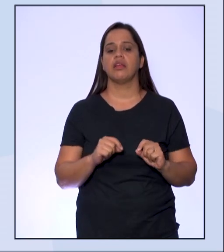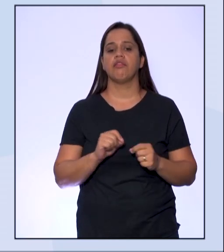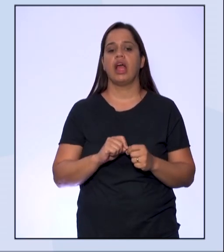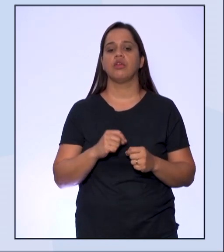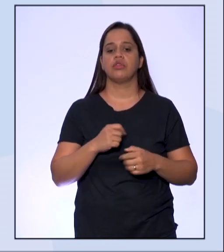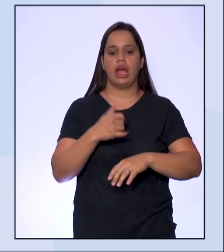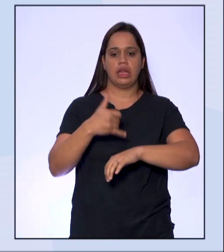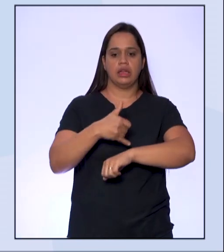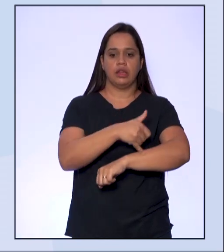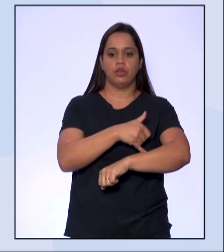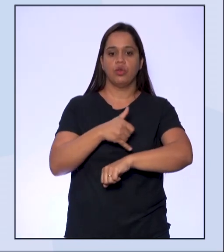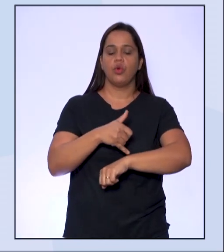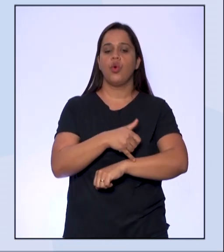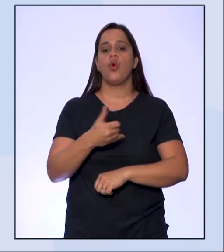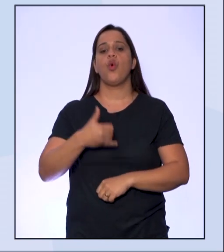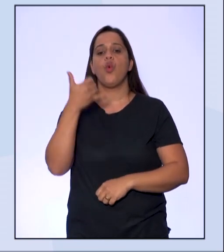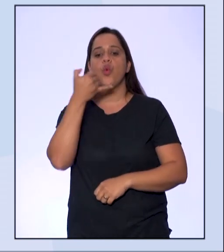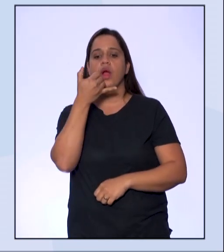Exatamente.